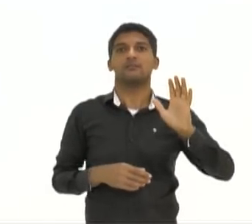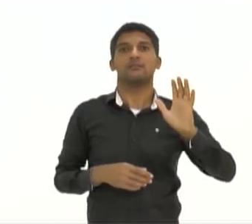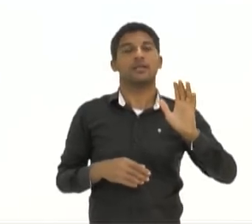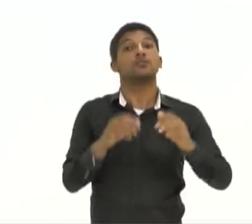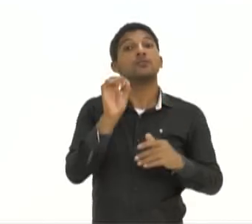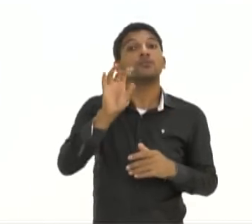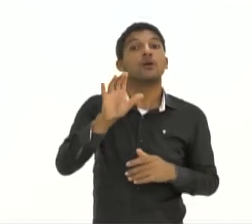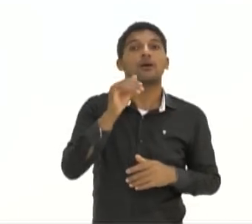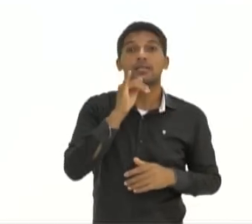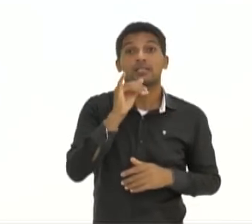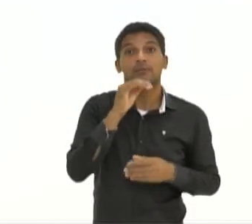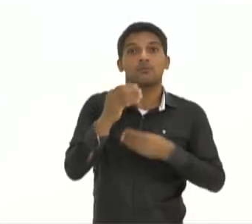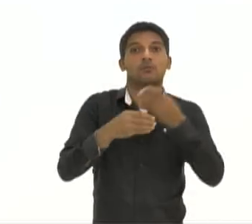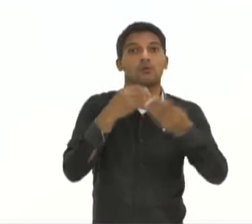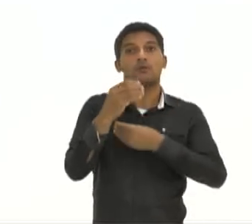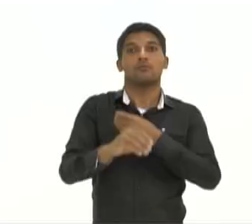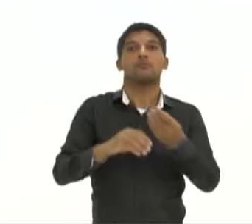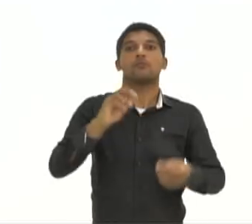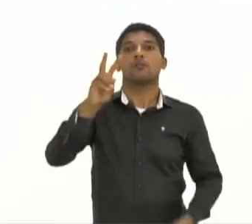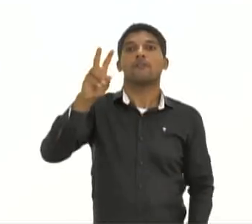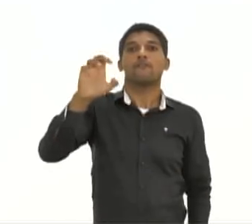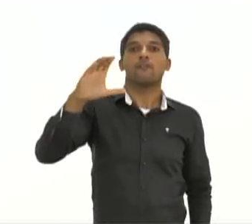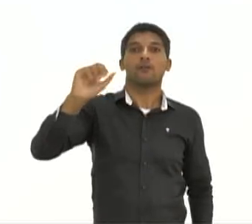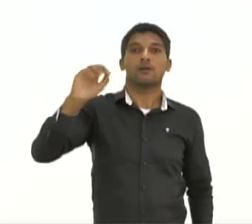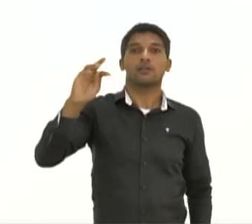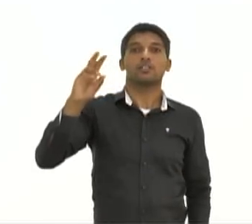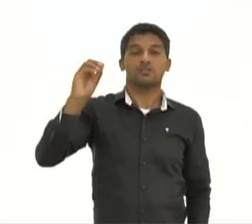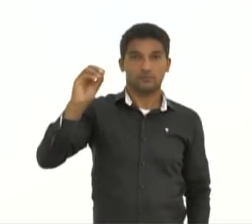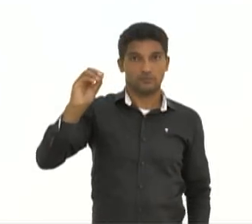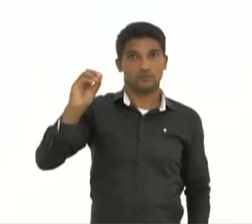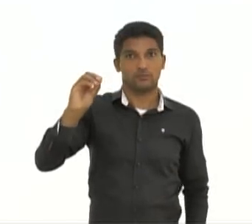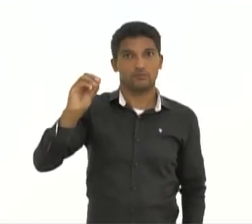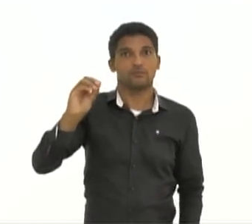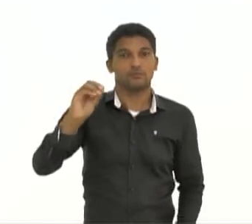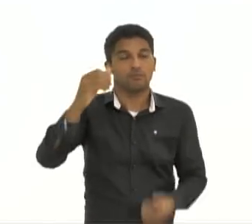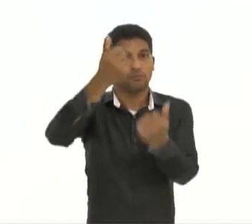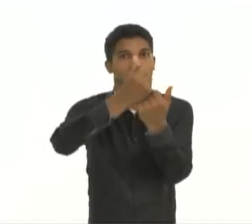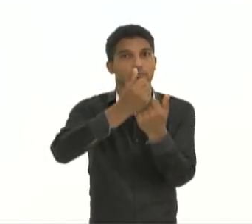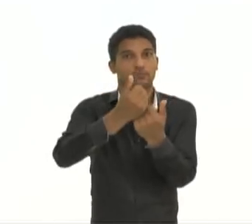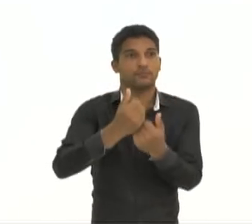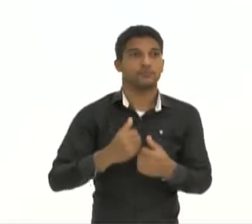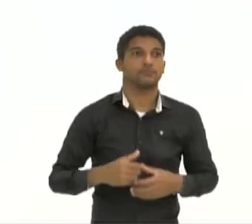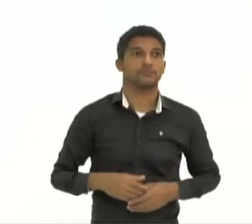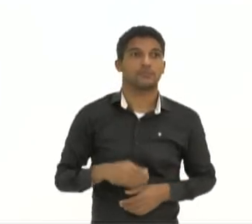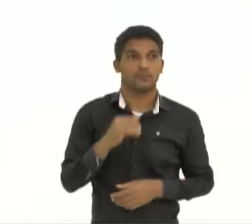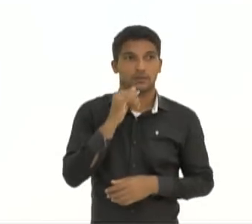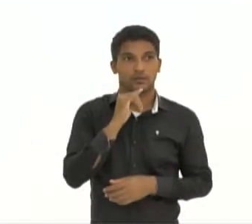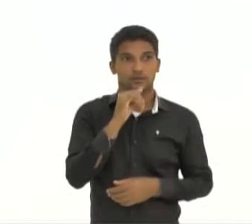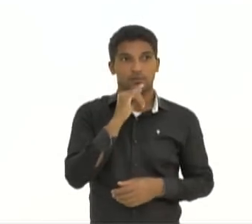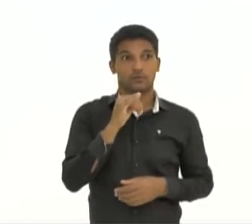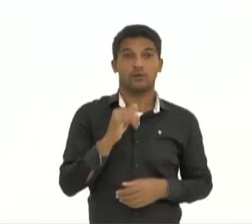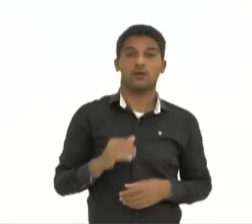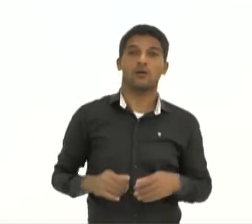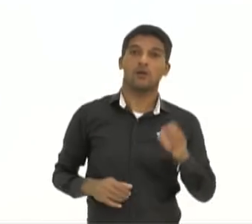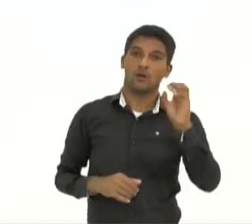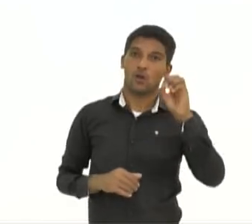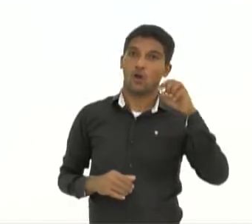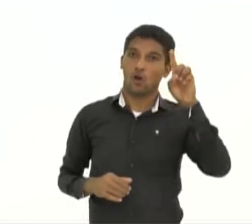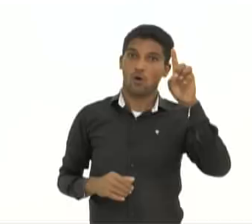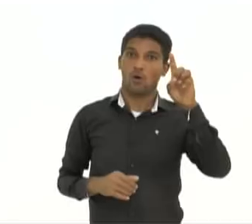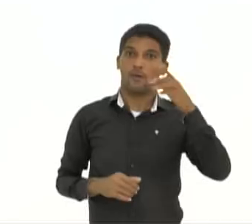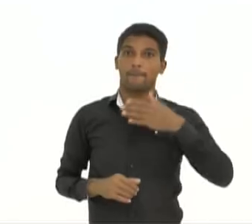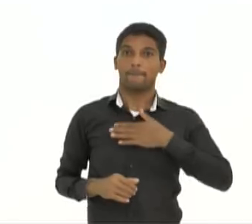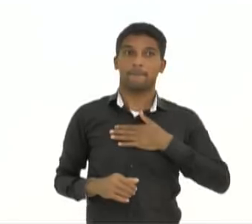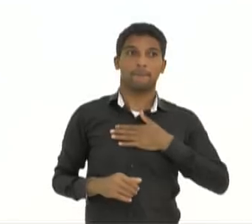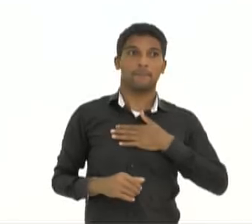né, esse vocativo e na sequência o uso da vírgula. Né? Ó, meu santo, vírgula, que foi que eu fiz? Teria uma exclamação ali.